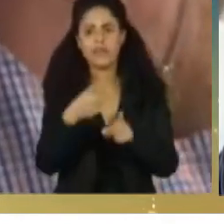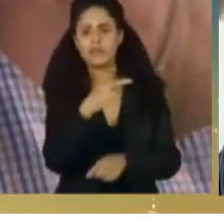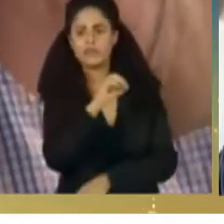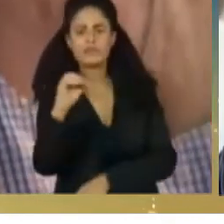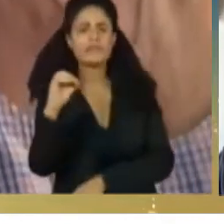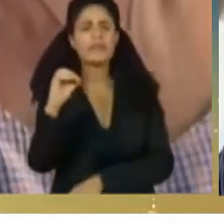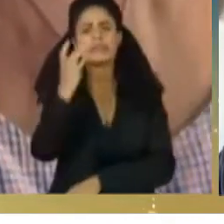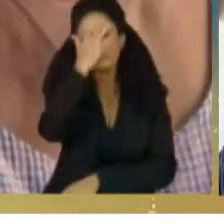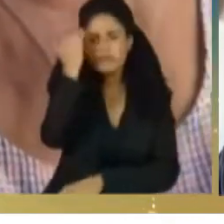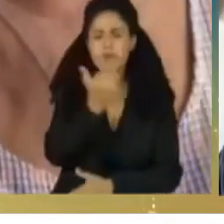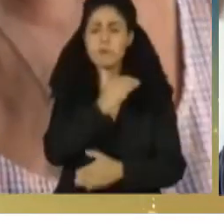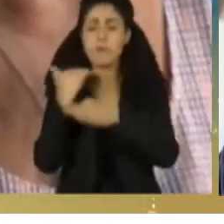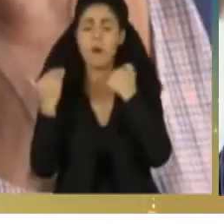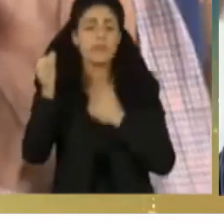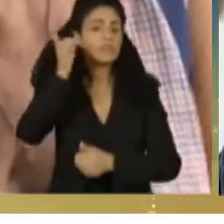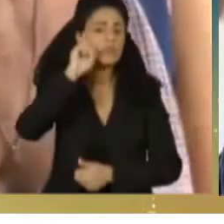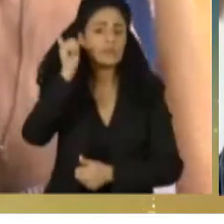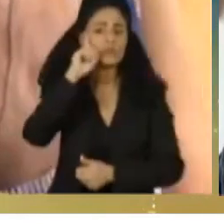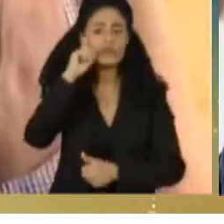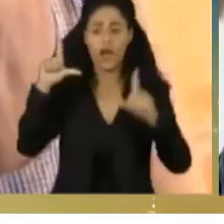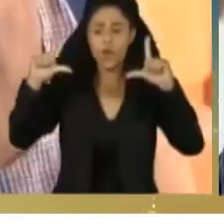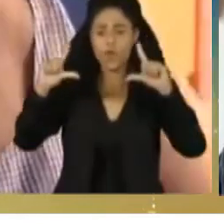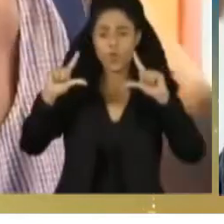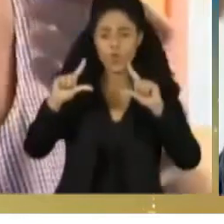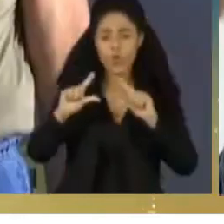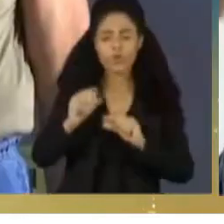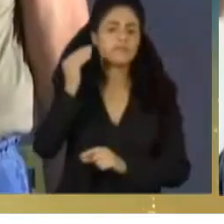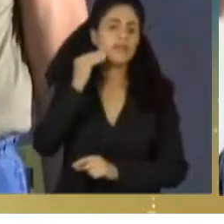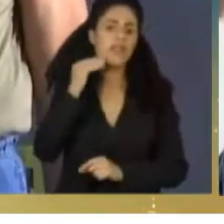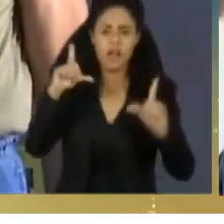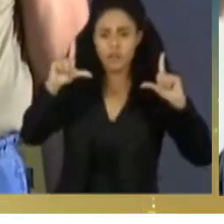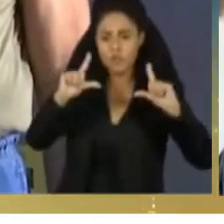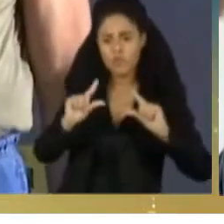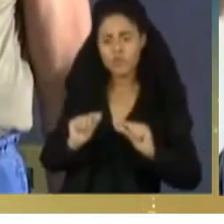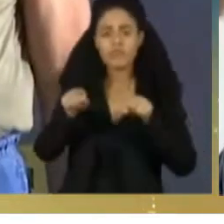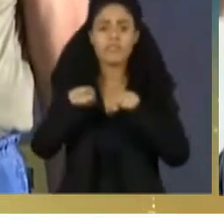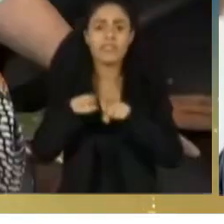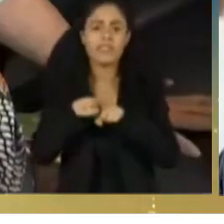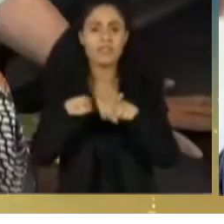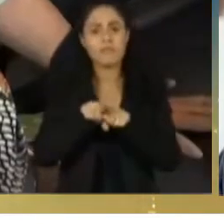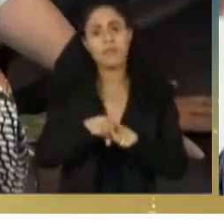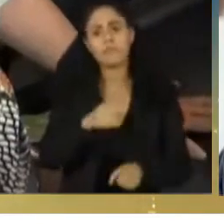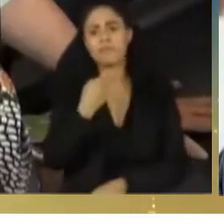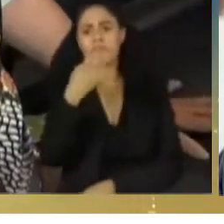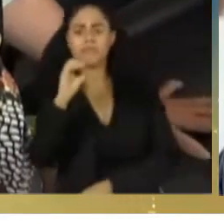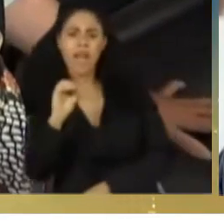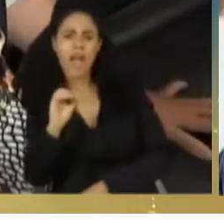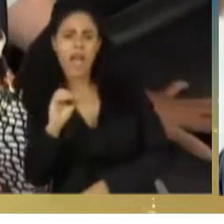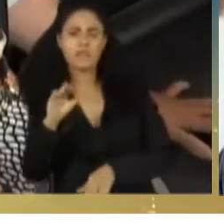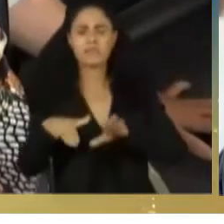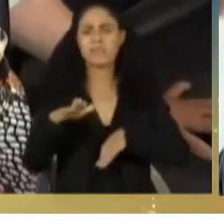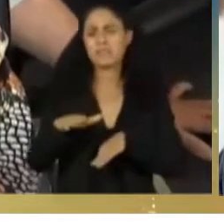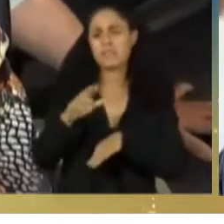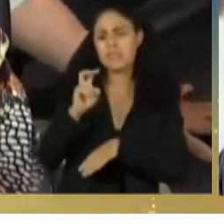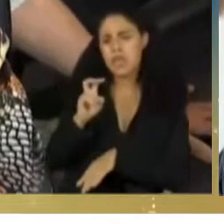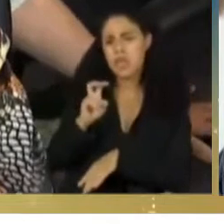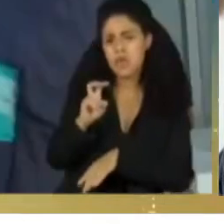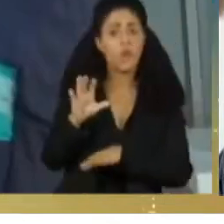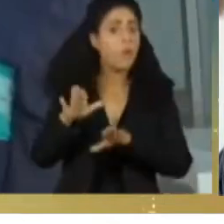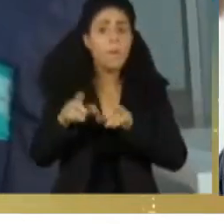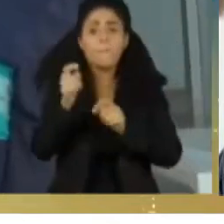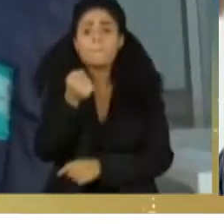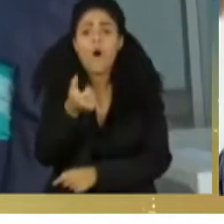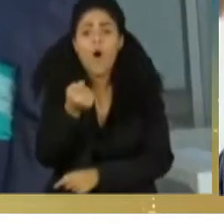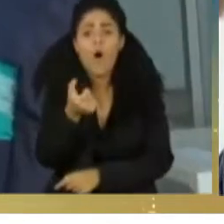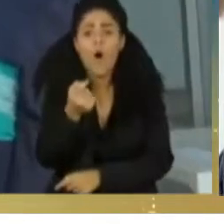Entrando em dezembro, meu Deus do céu, é muito tempo. Professor, é destacar mais uma vez a importância da população se vacinar. O que mata é o